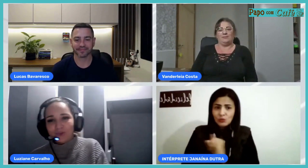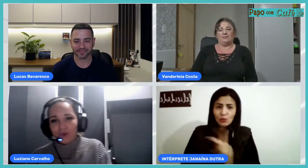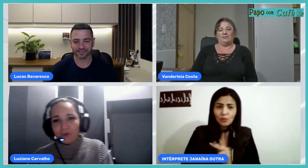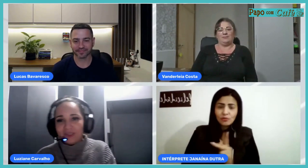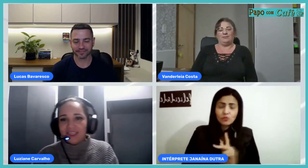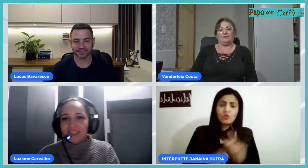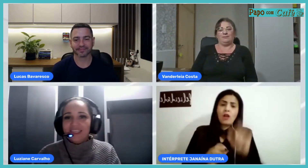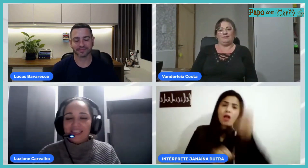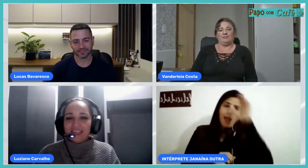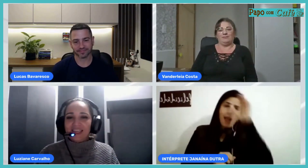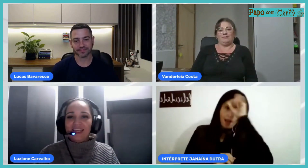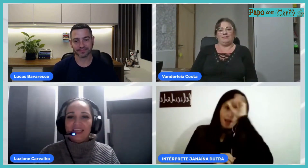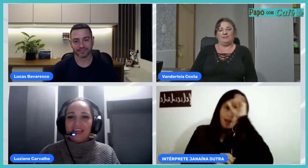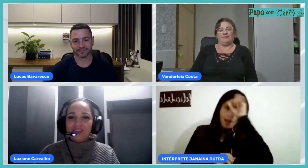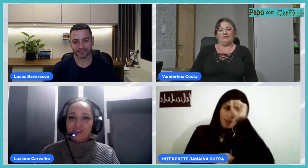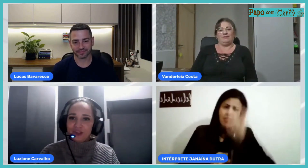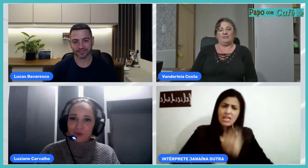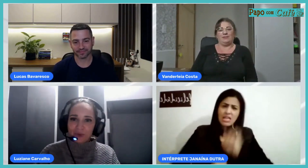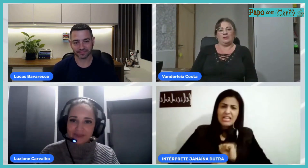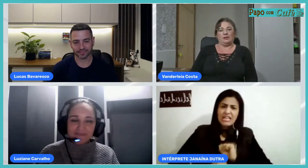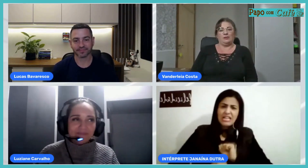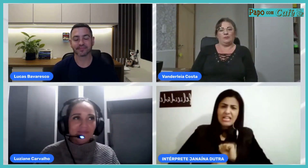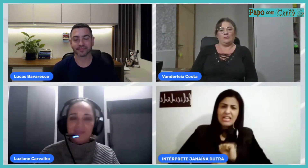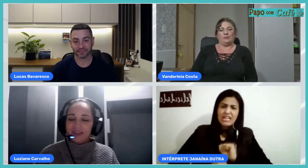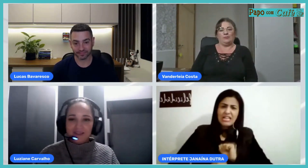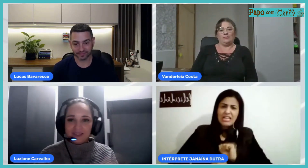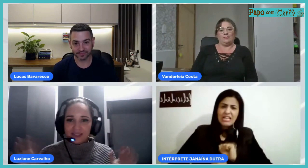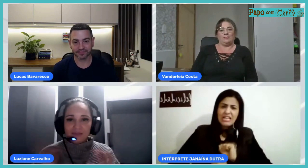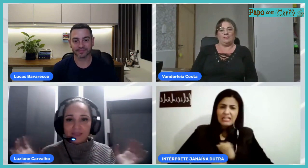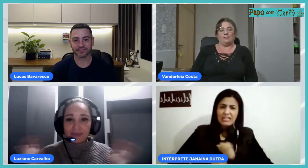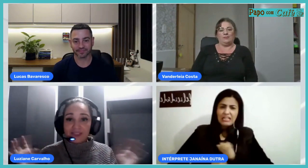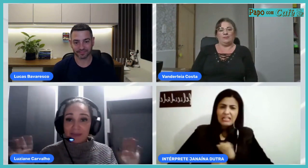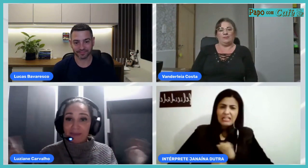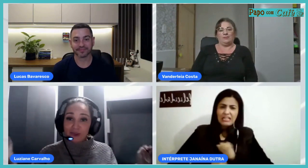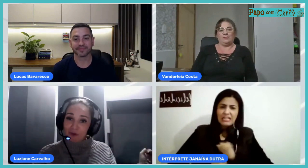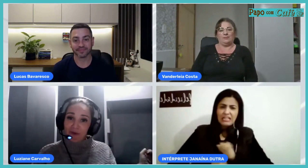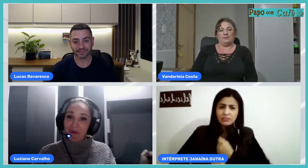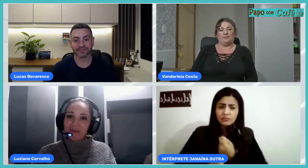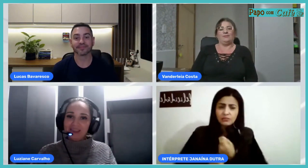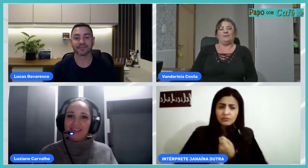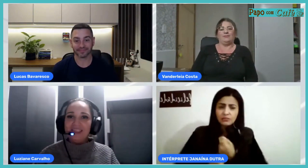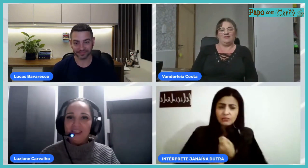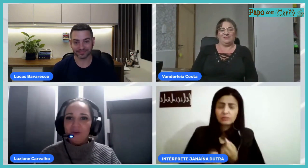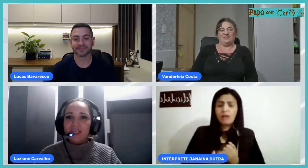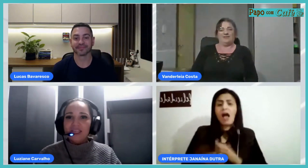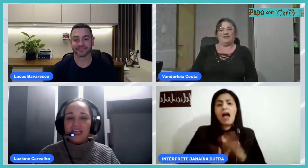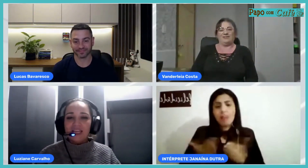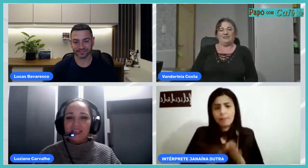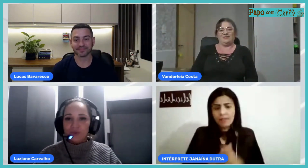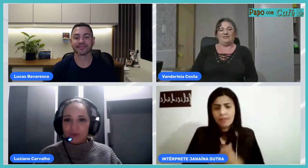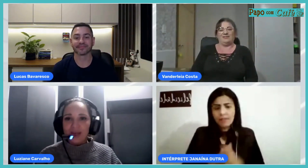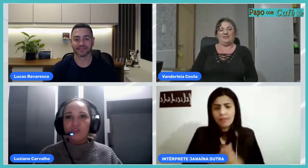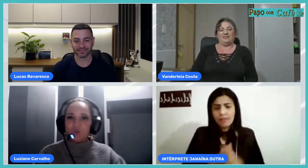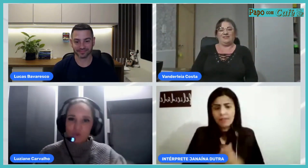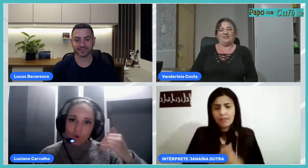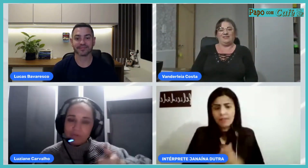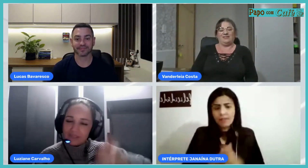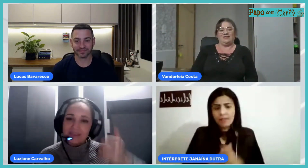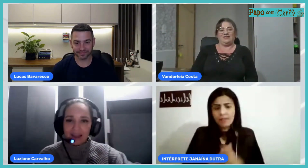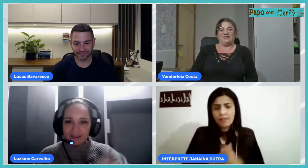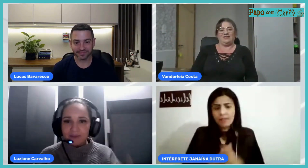João Pessoa, que a diretora simplesmente se apaixonou pela língua e ela, de